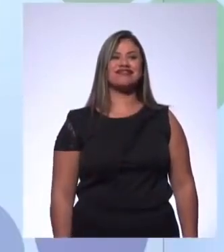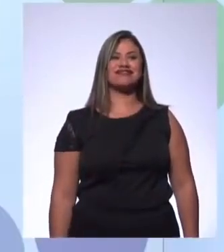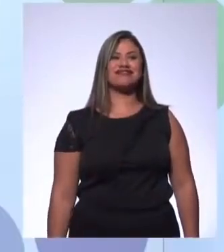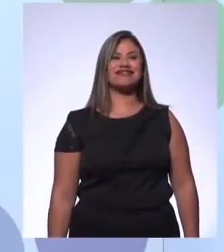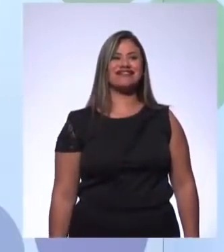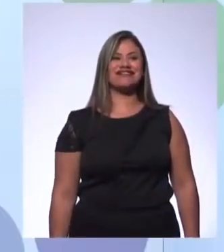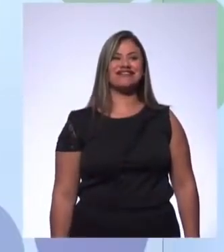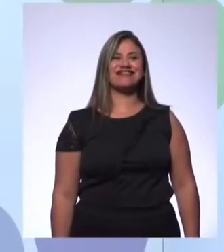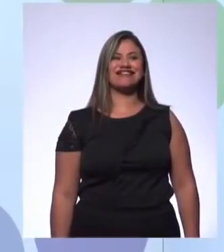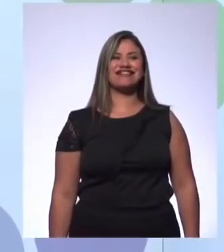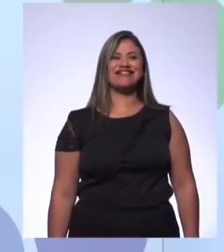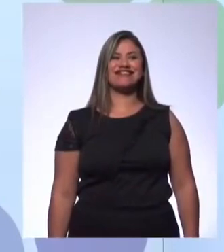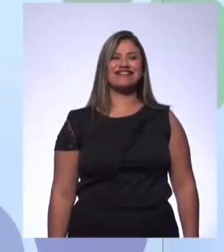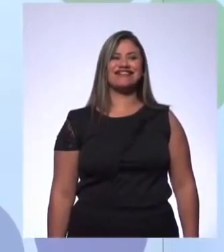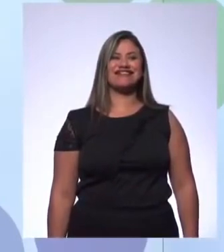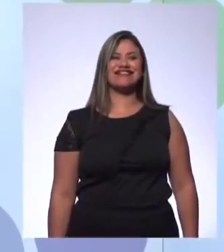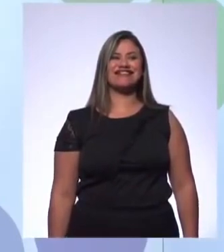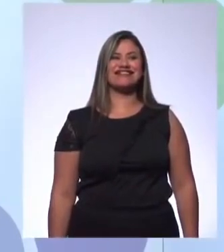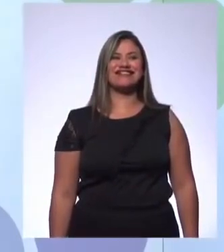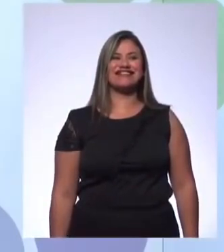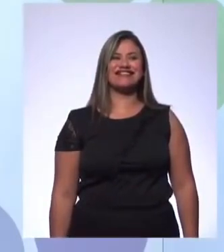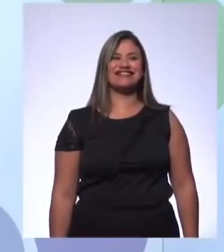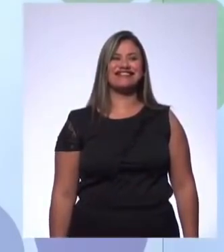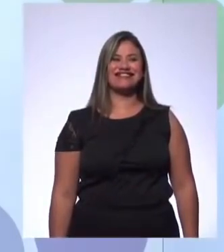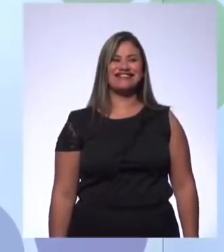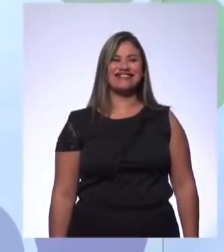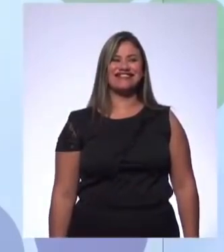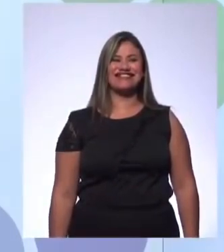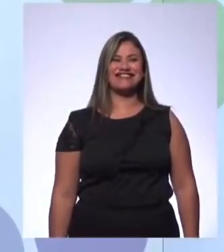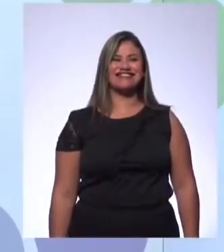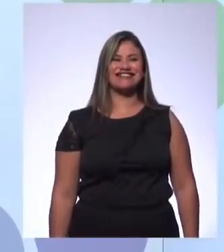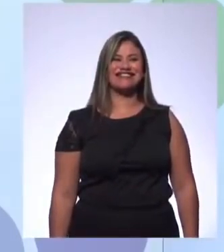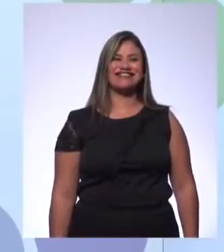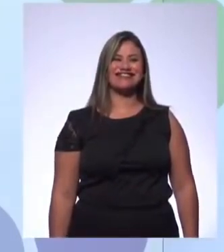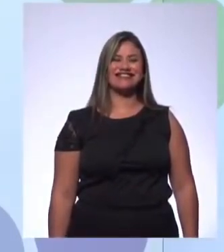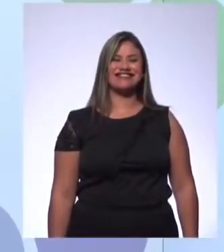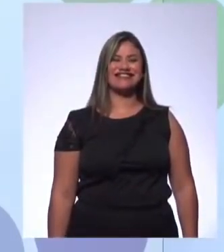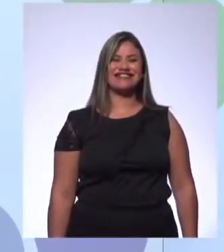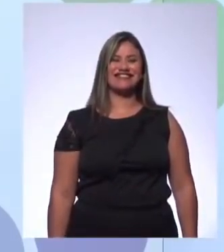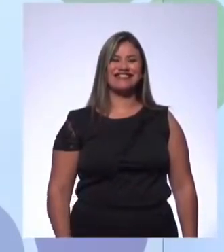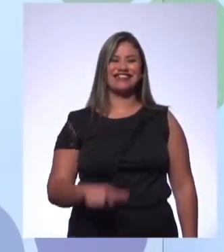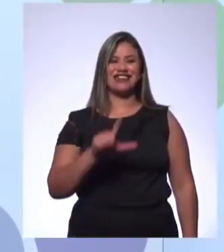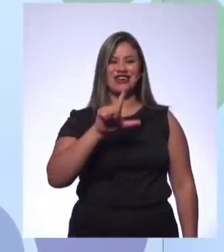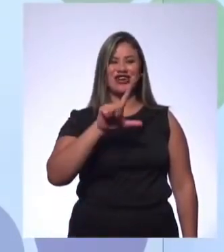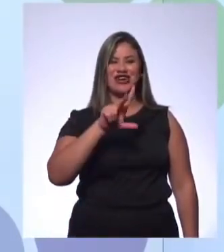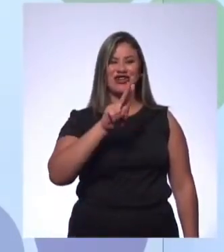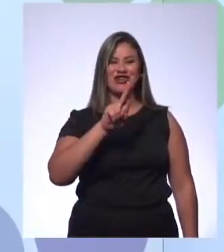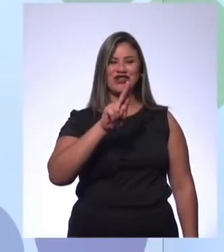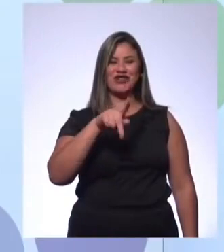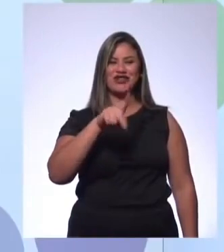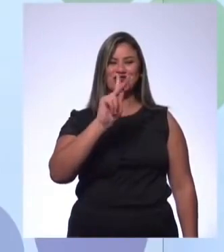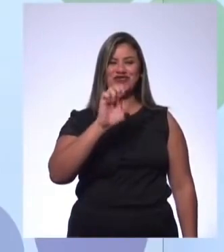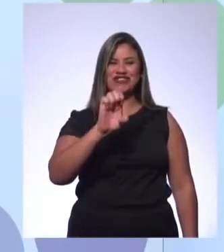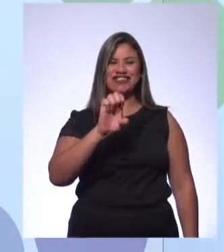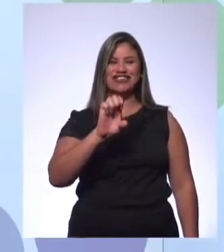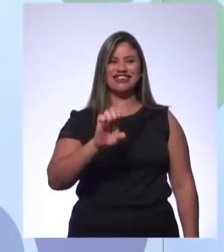A professora está olhando no chat. Então, valendo 25 pontos. Luke, eles estão falando? Luke o